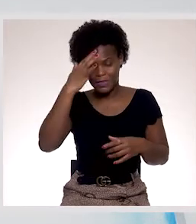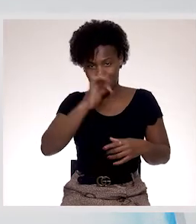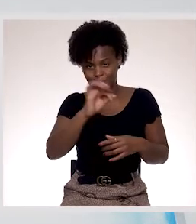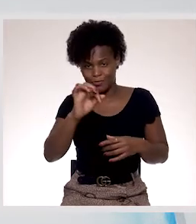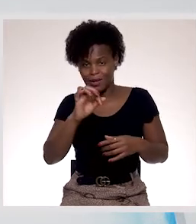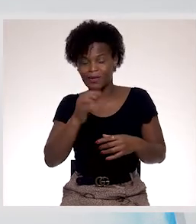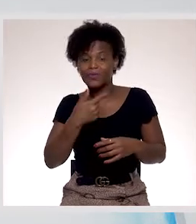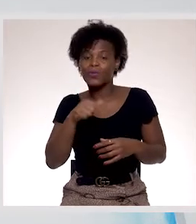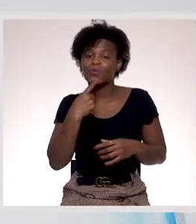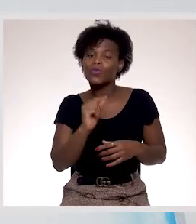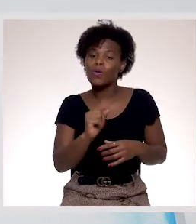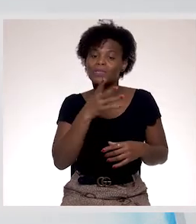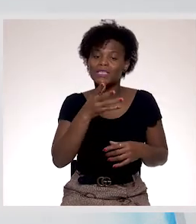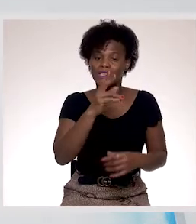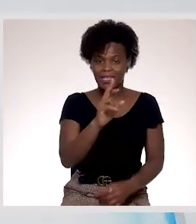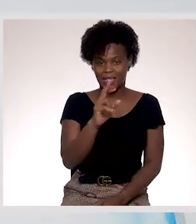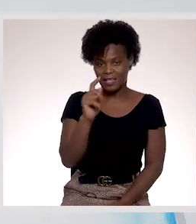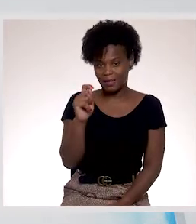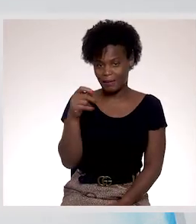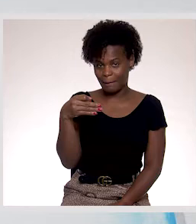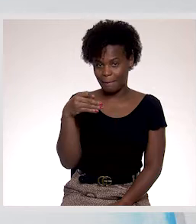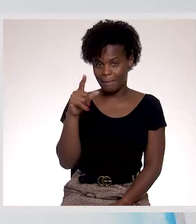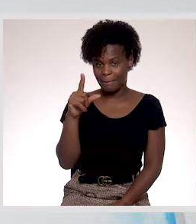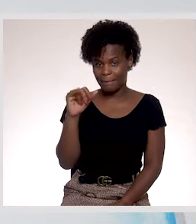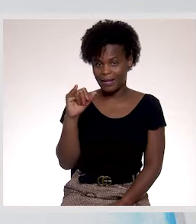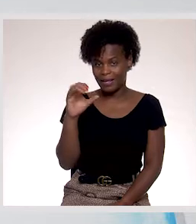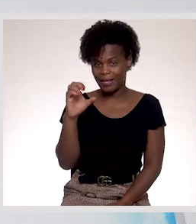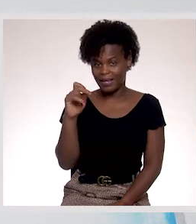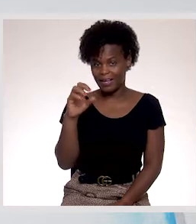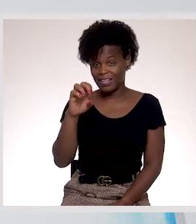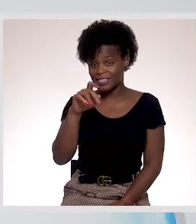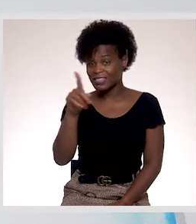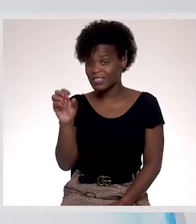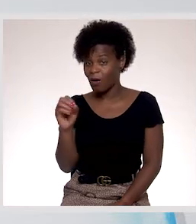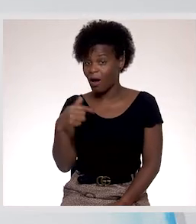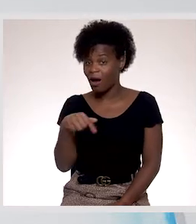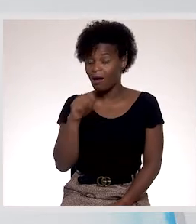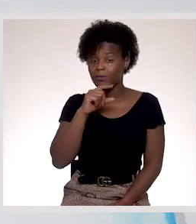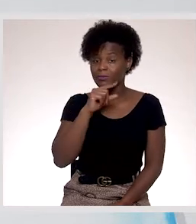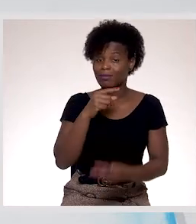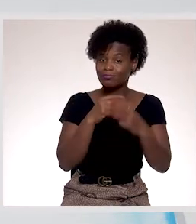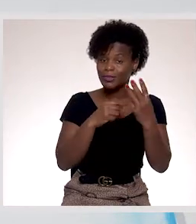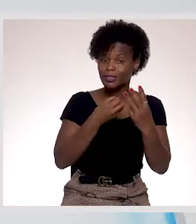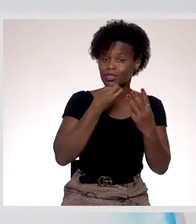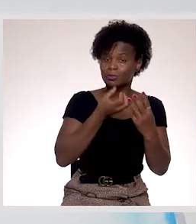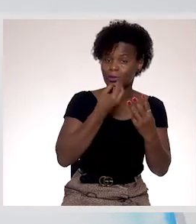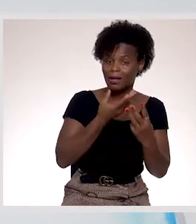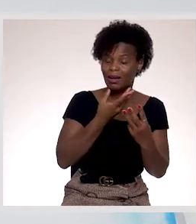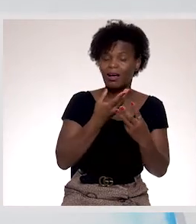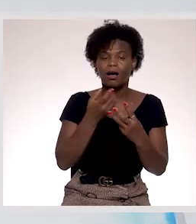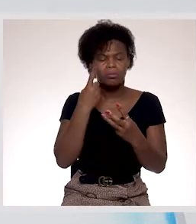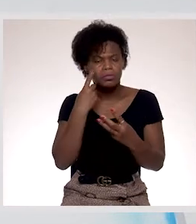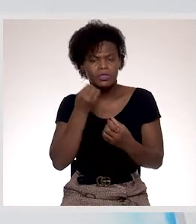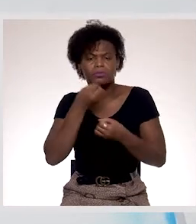essa capacidade que nós chamamos de replicação. Agora, no entanto, existem três hipóteses explicativas que